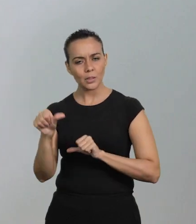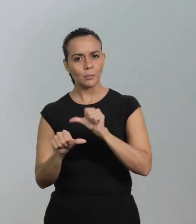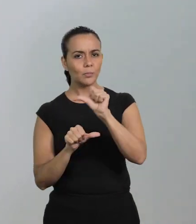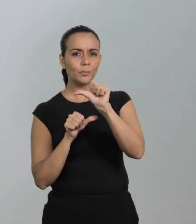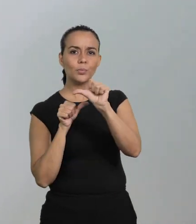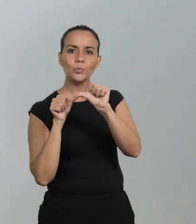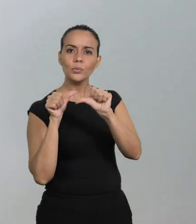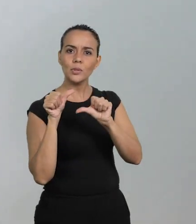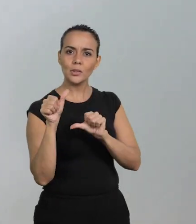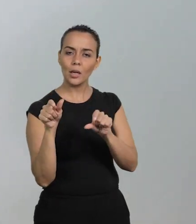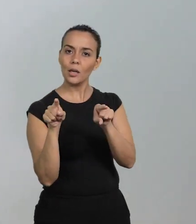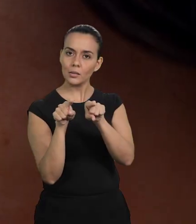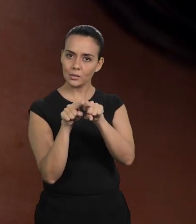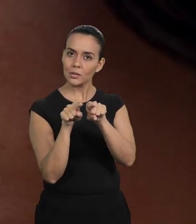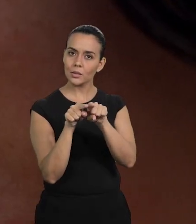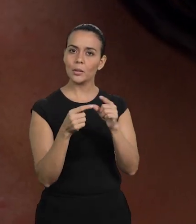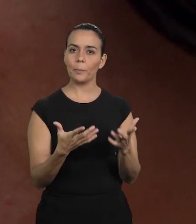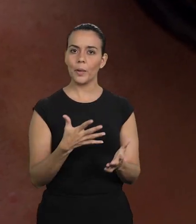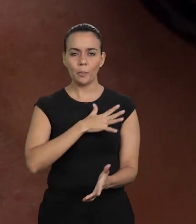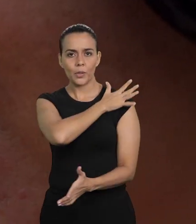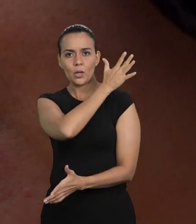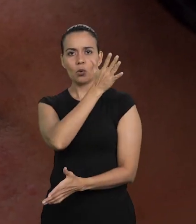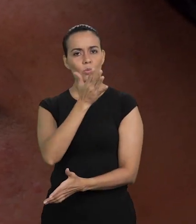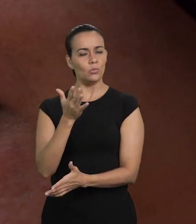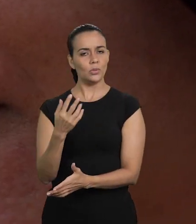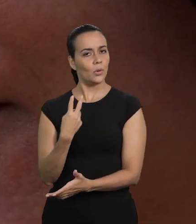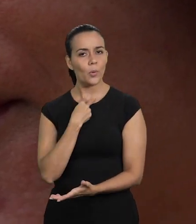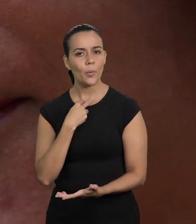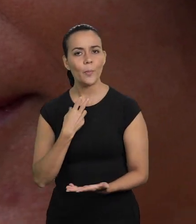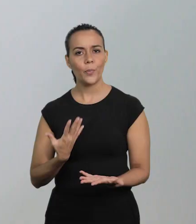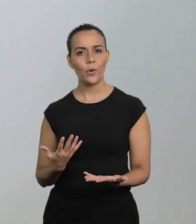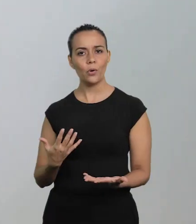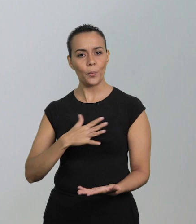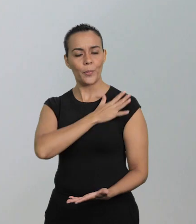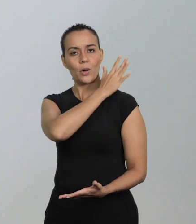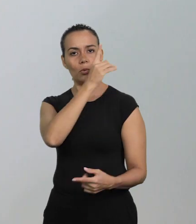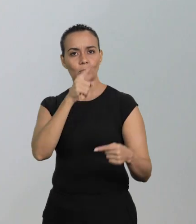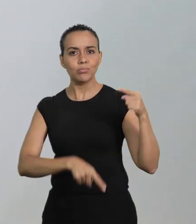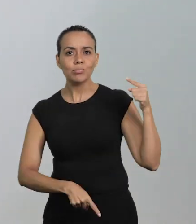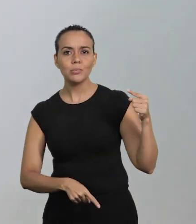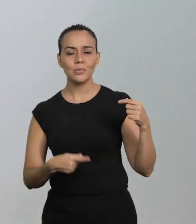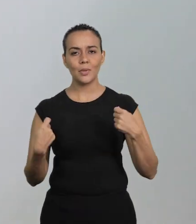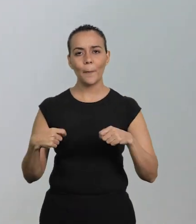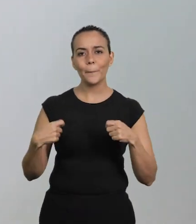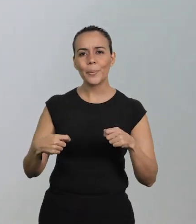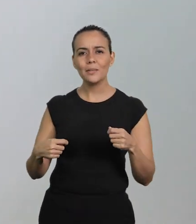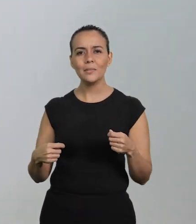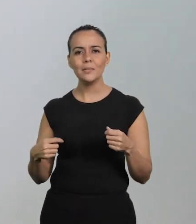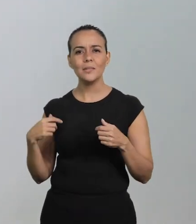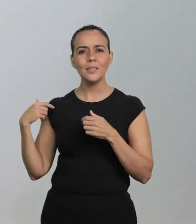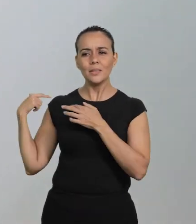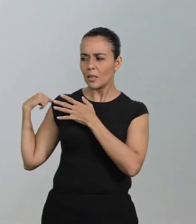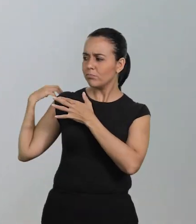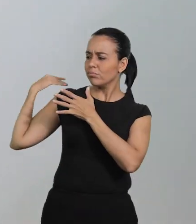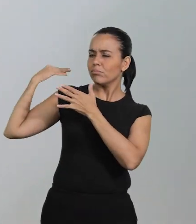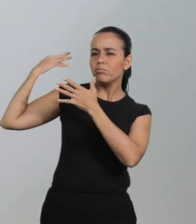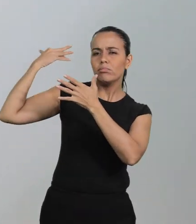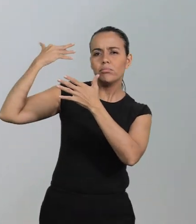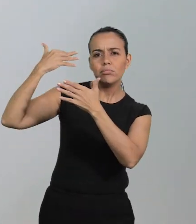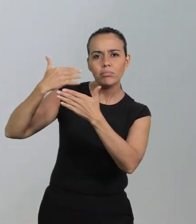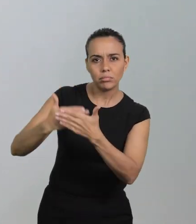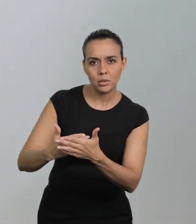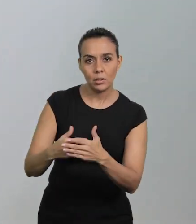fazendo laço nesses escombros. Do contrário, o revisionismo histórico andará de mãos dadas ao